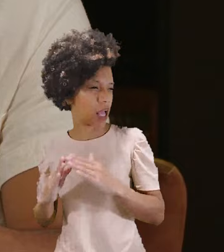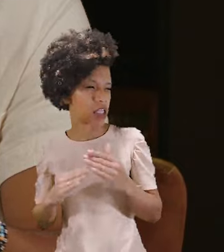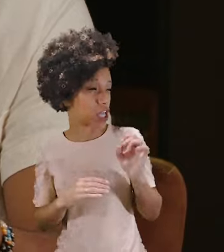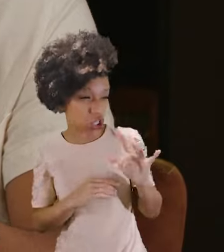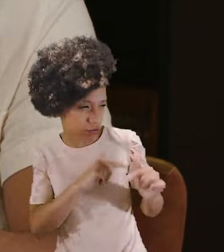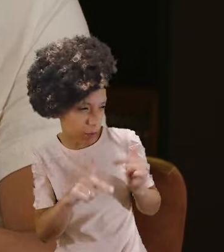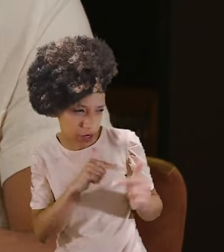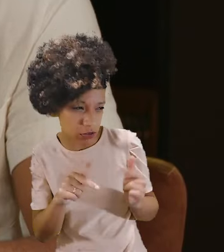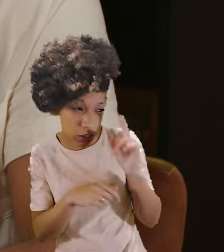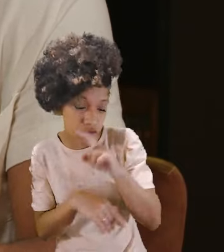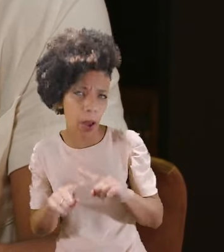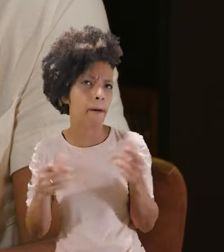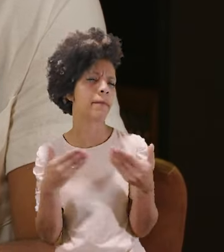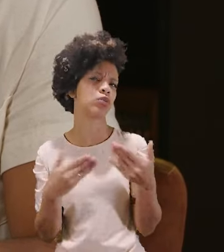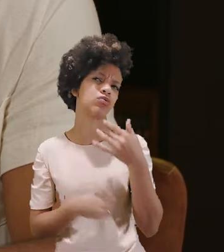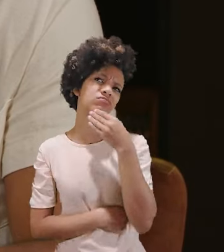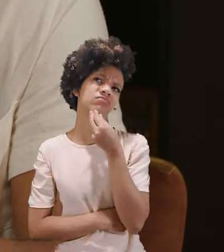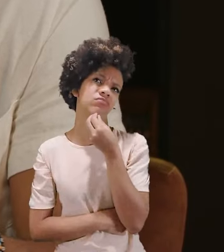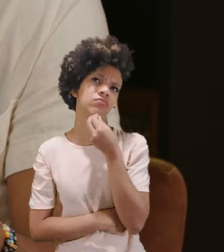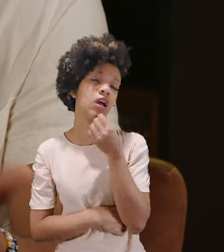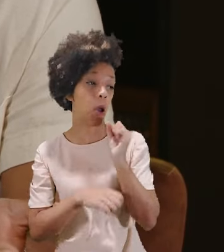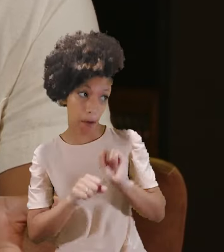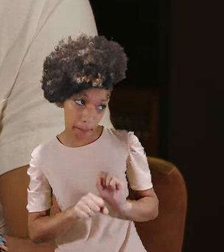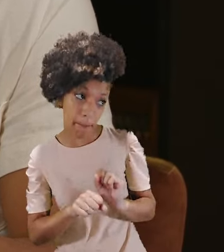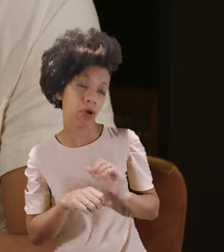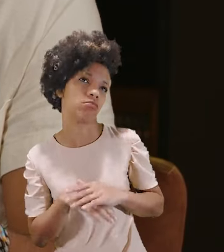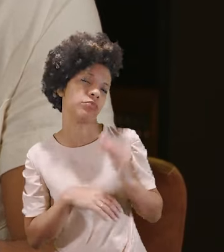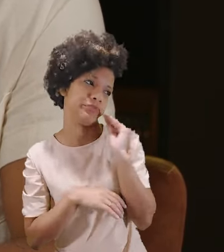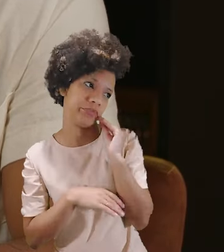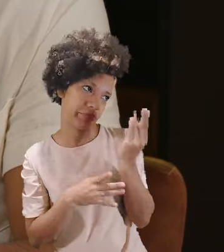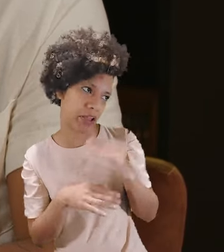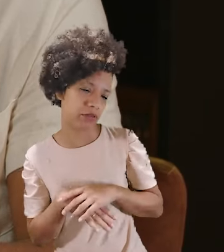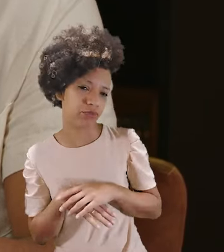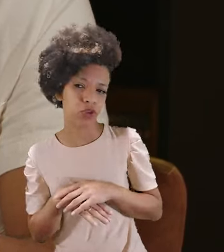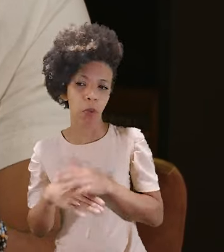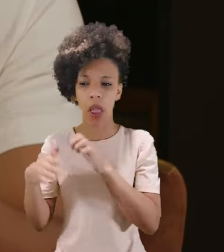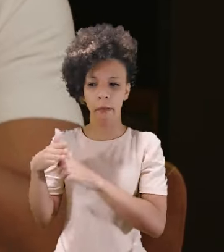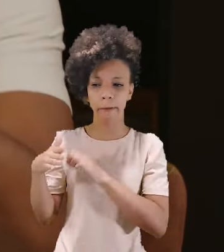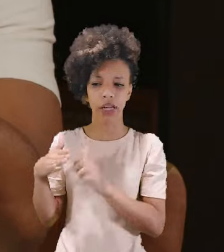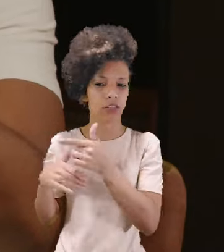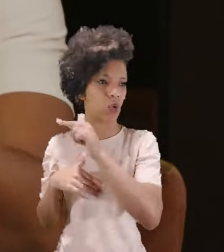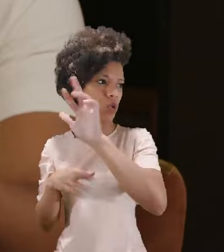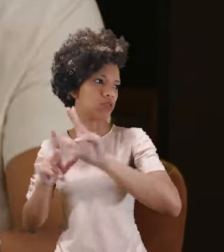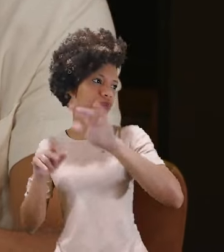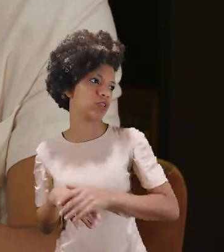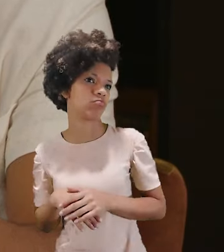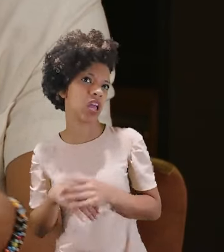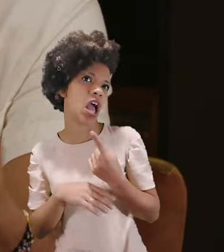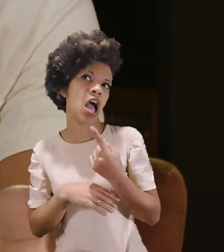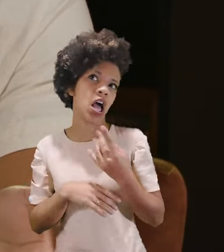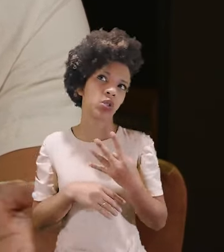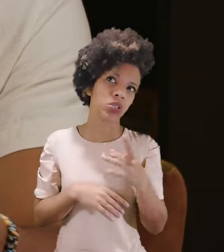de casa então eu torna mais complicado hoje em dia eu posso optar por tentar achar um emprego numa empresa que está lá tem uma escala de